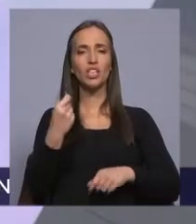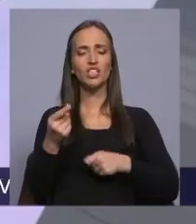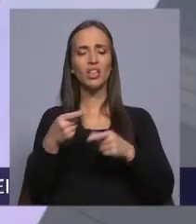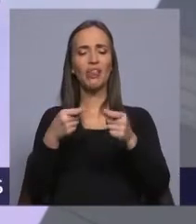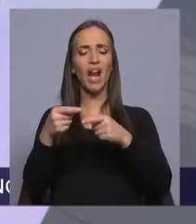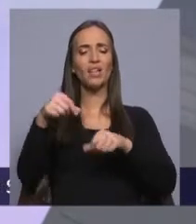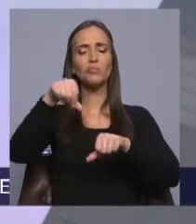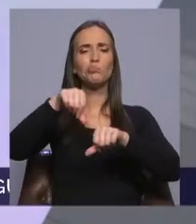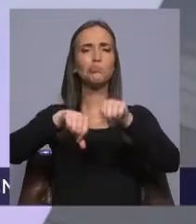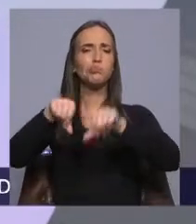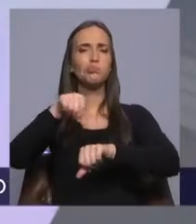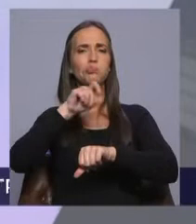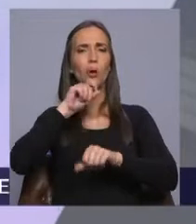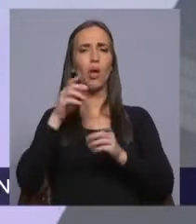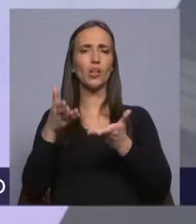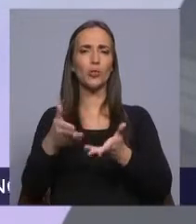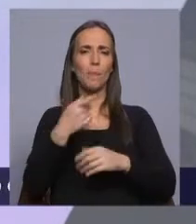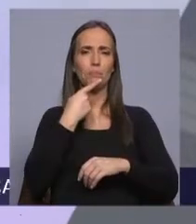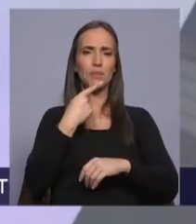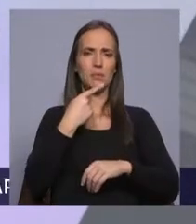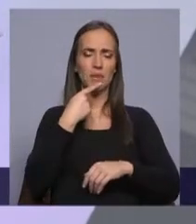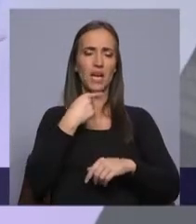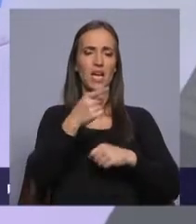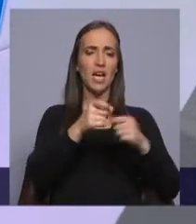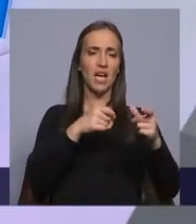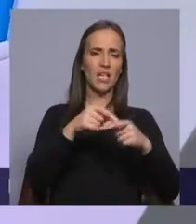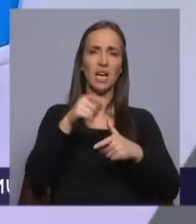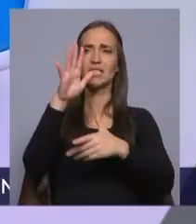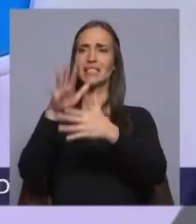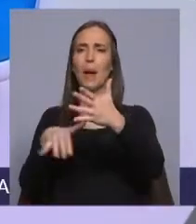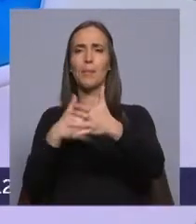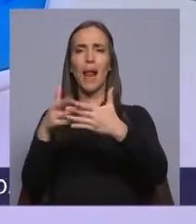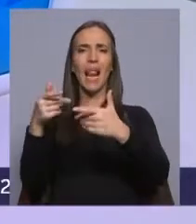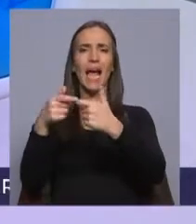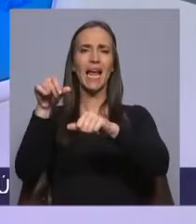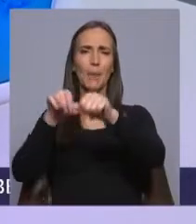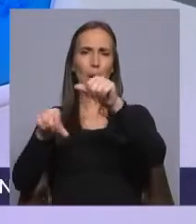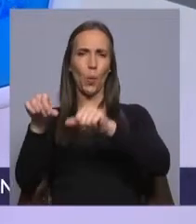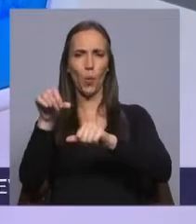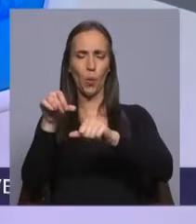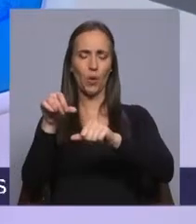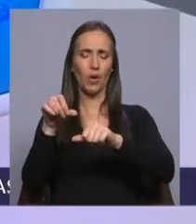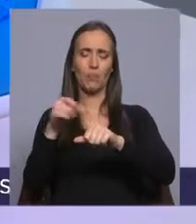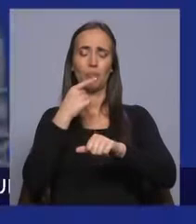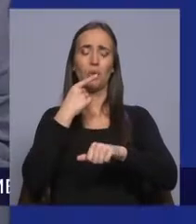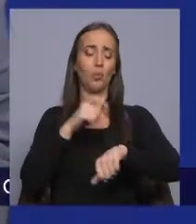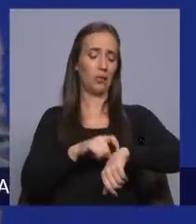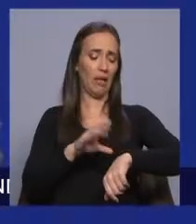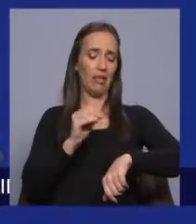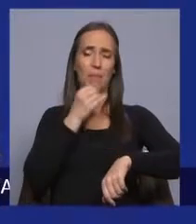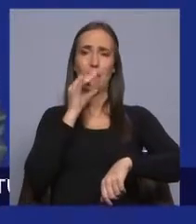compreender a relação com as estrelas e a tabela periódica? Que pergunta logo de manhã. Logo pela manhã. E num domingo de manhã, ainda não são 10 da manhã. Mas é